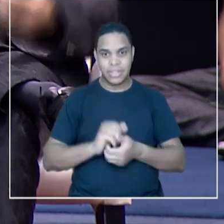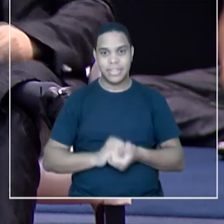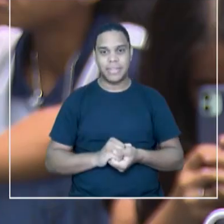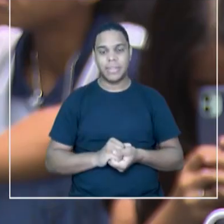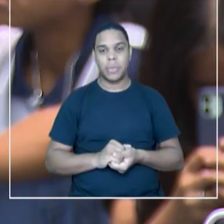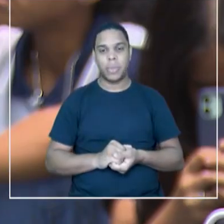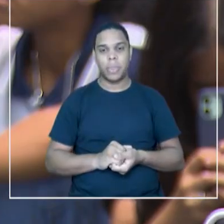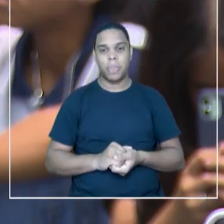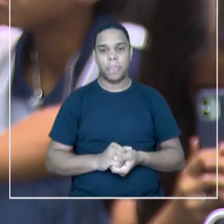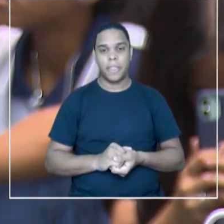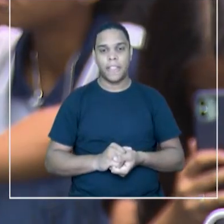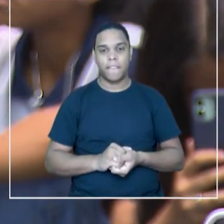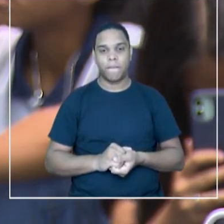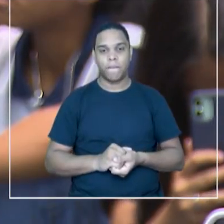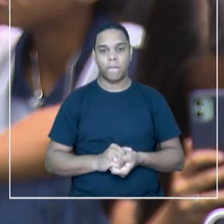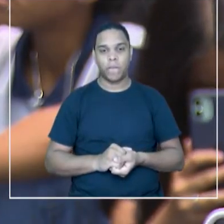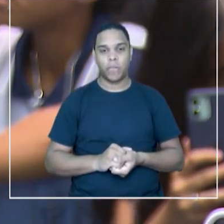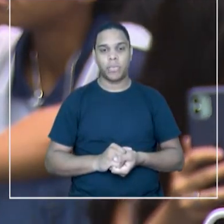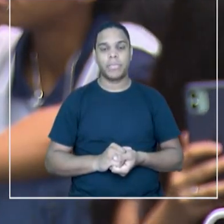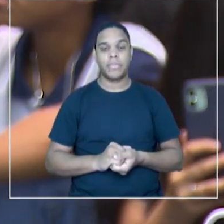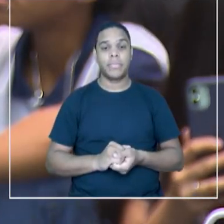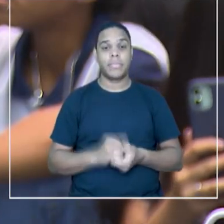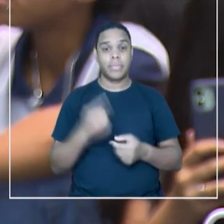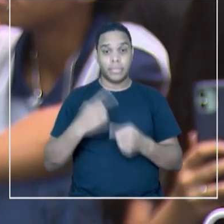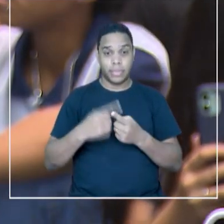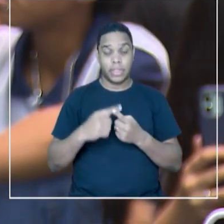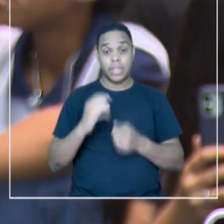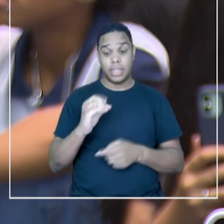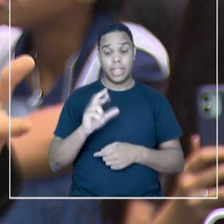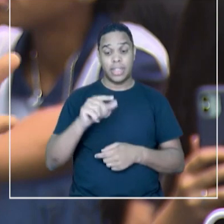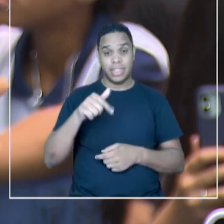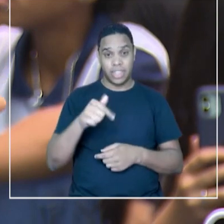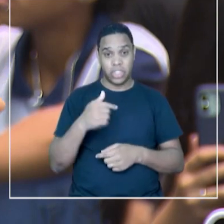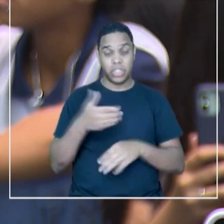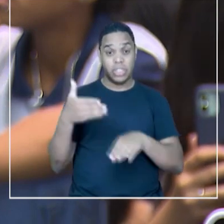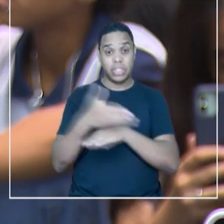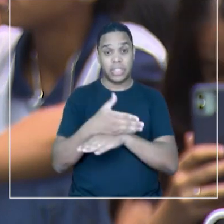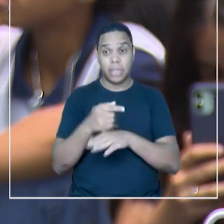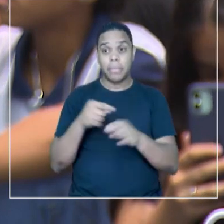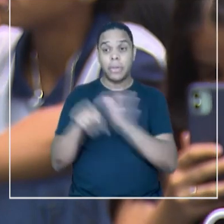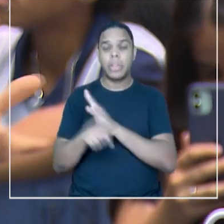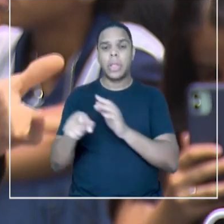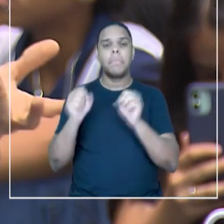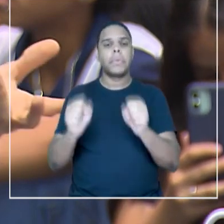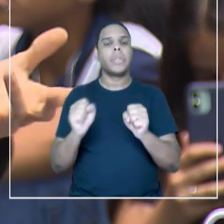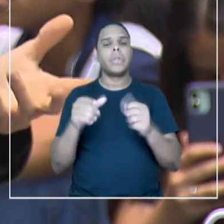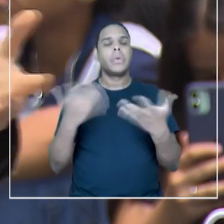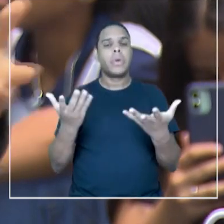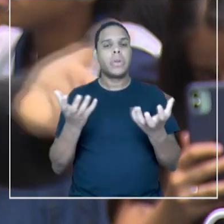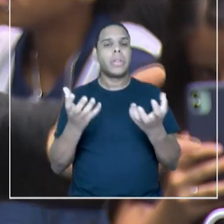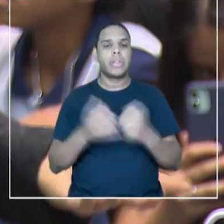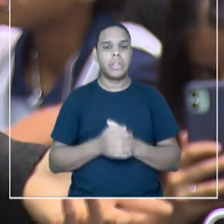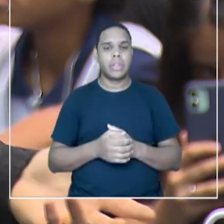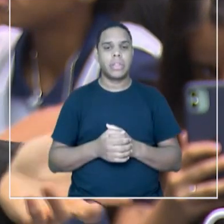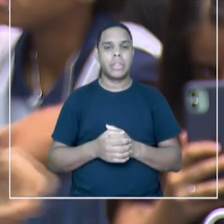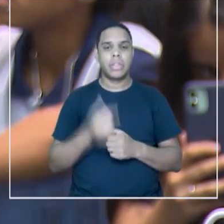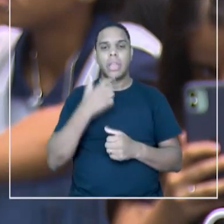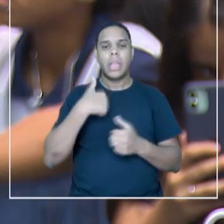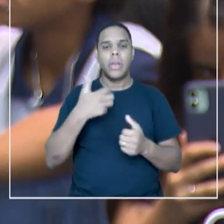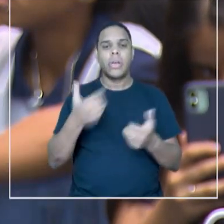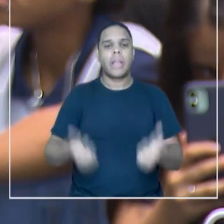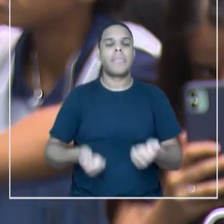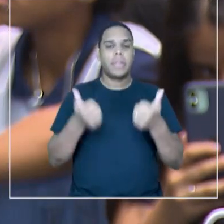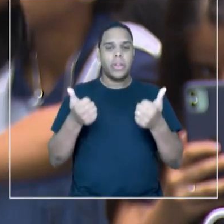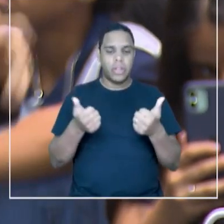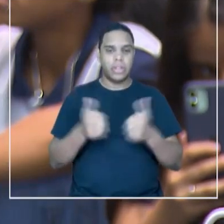Falando sério, é porque, na verdade, eu brinco isso porque o Cristiano Ronaldo entrou e perguntaram para ele, o que você quer ter de superpoder? Ele, pô, eu sou o melhor, quero ser o melhor. E